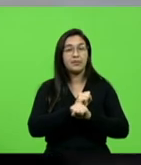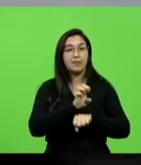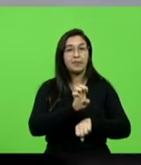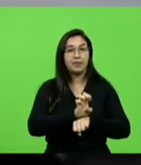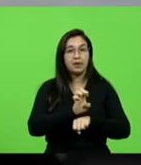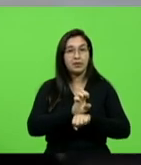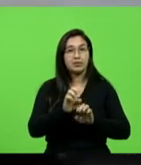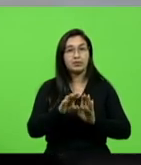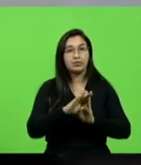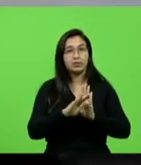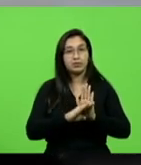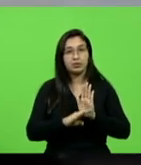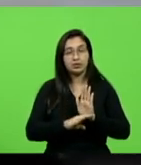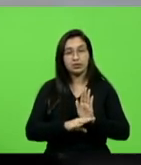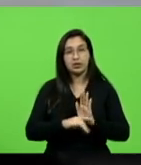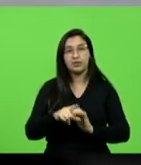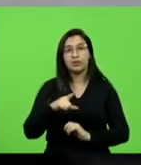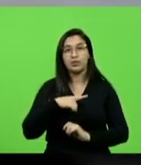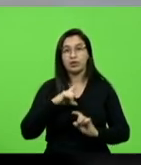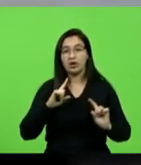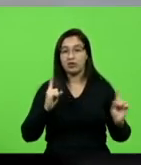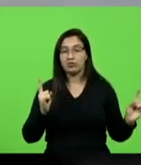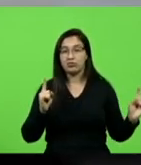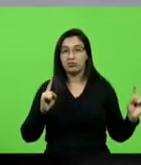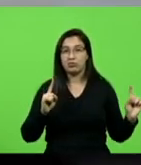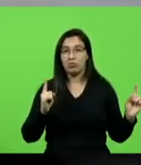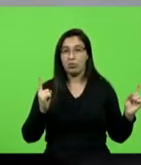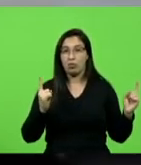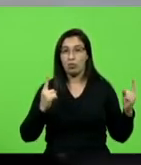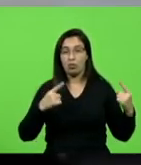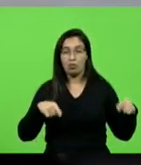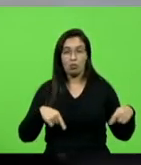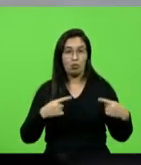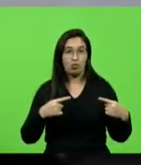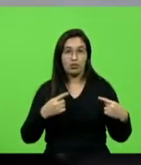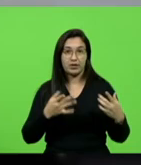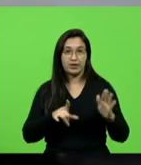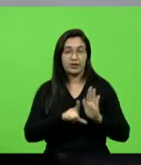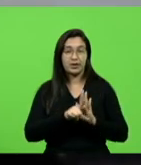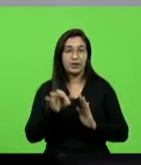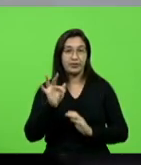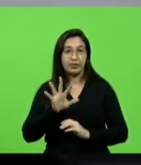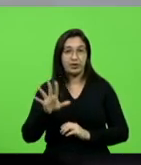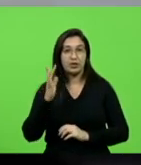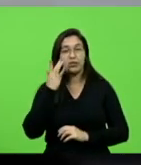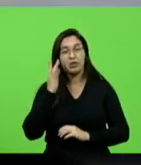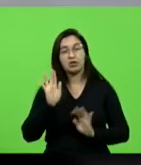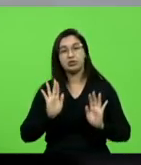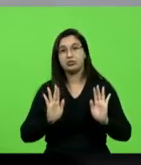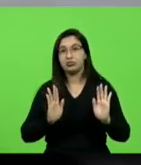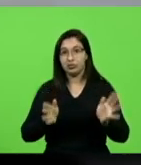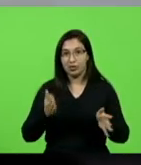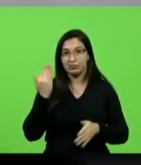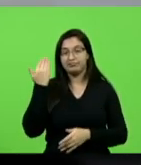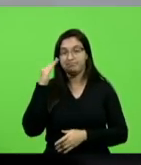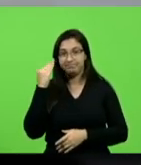contiver disposições contrárias com a lei federal. Então, essa solução me parece pacificada.